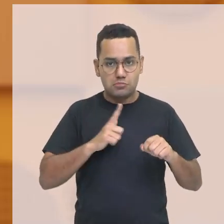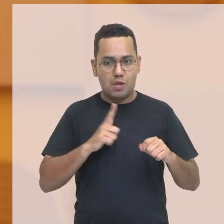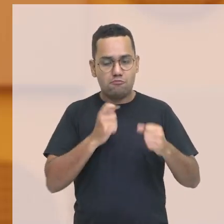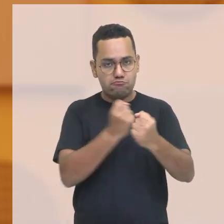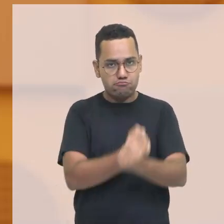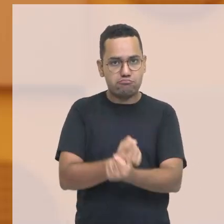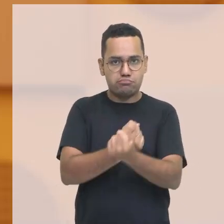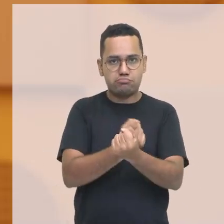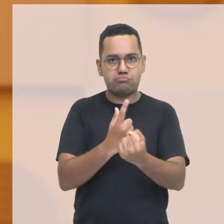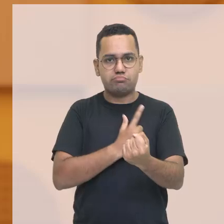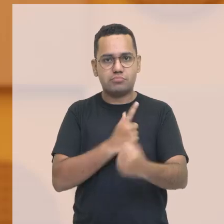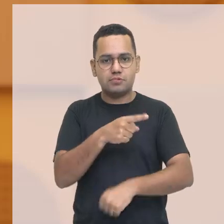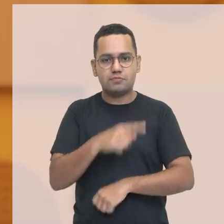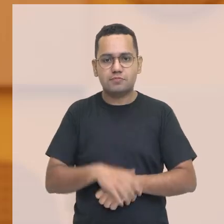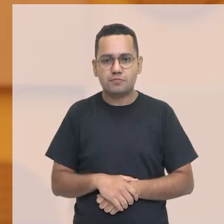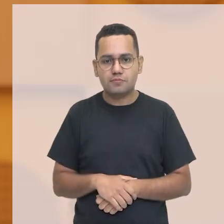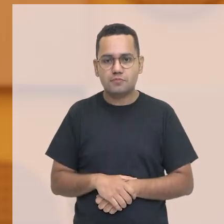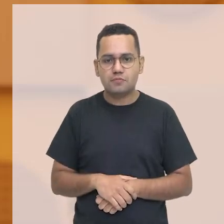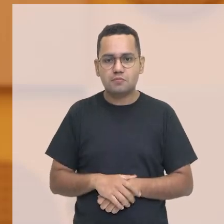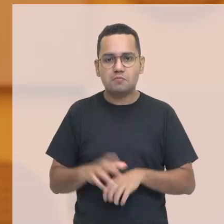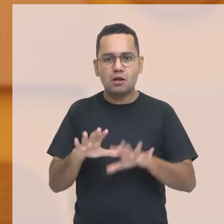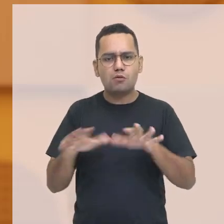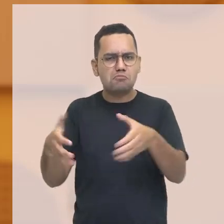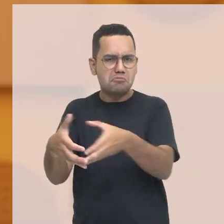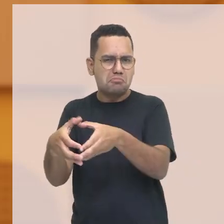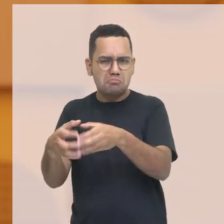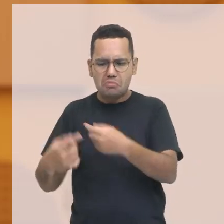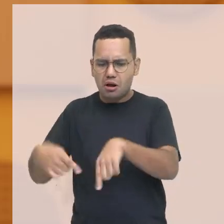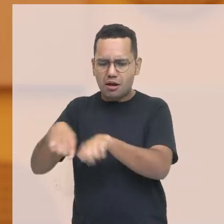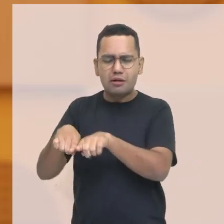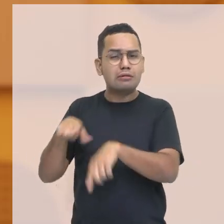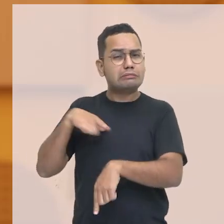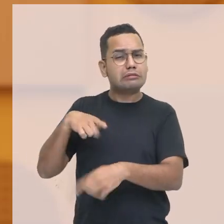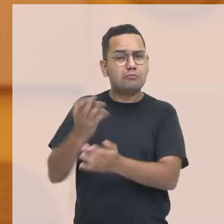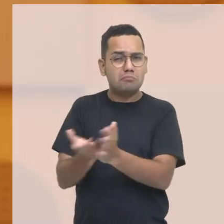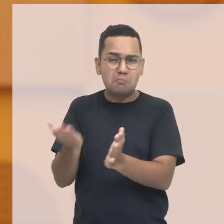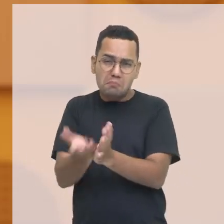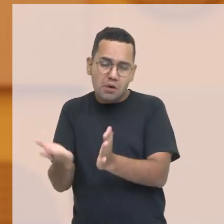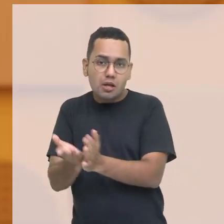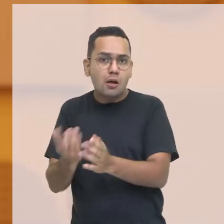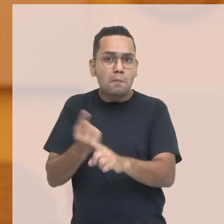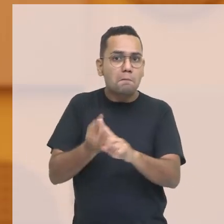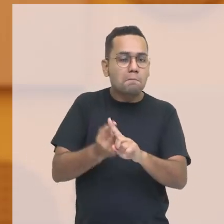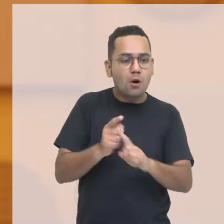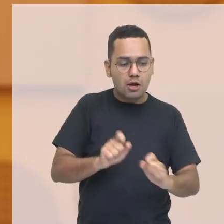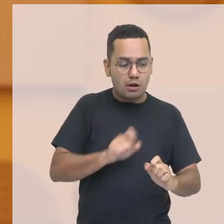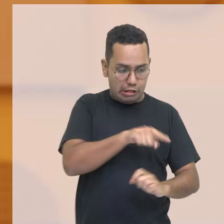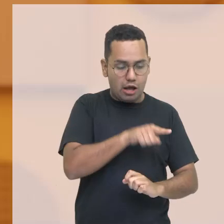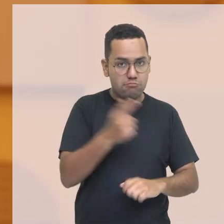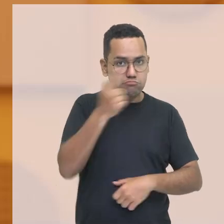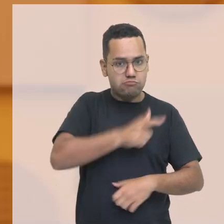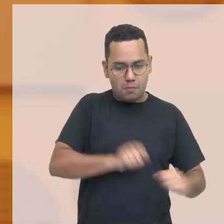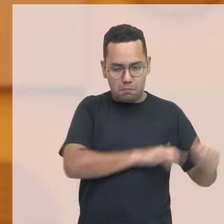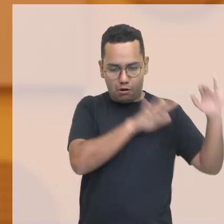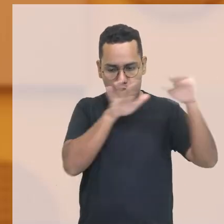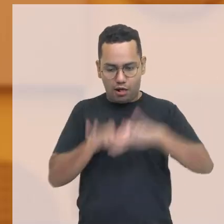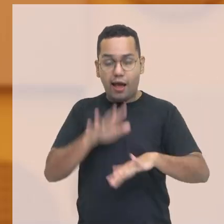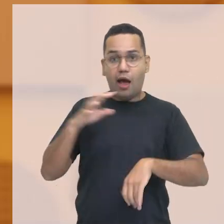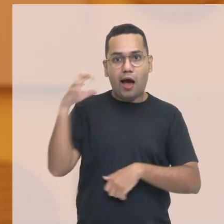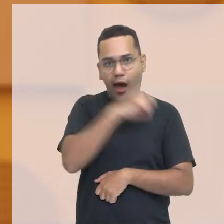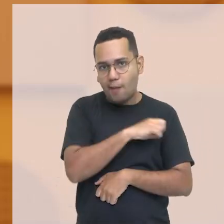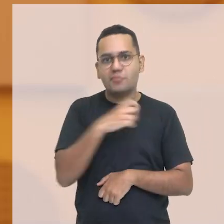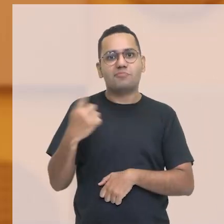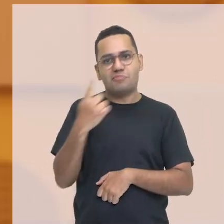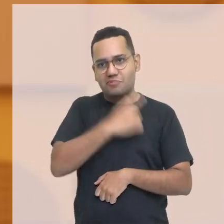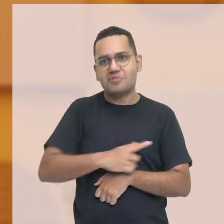em que os aliados ficaram aí em desvantagem por conta dos ataques rápidos que eram utilizados pelas tropas, né,